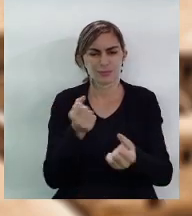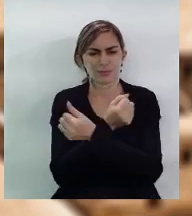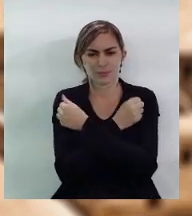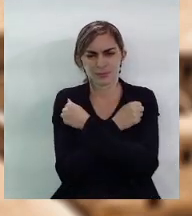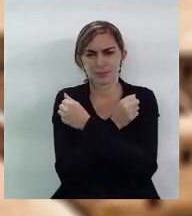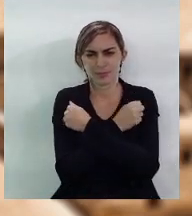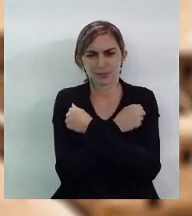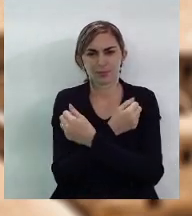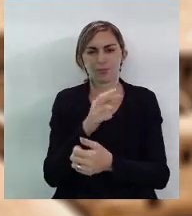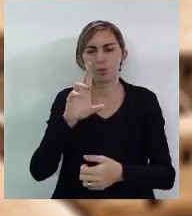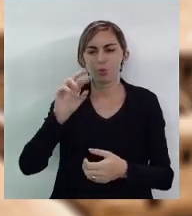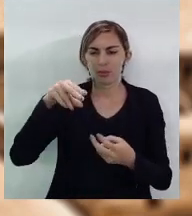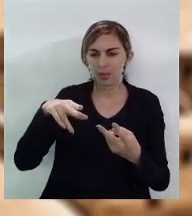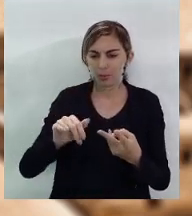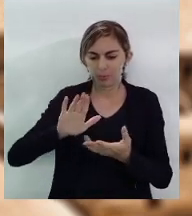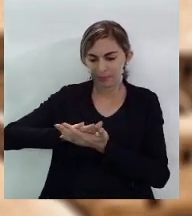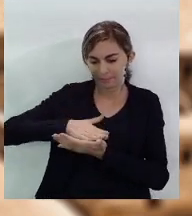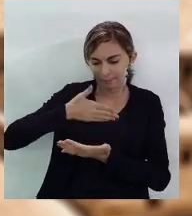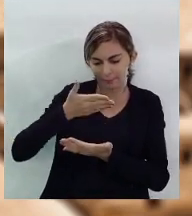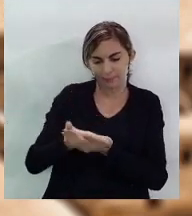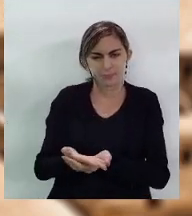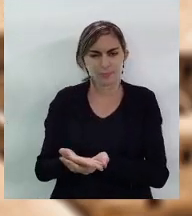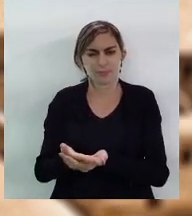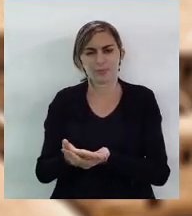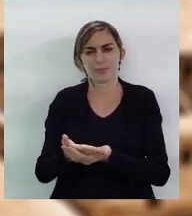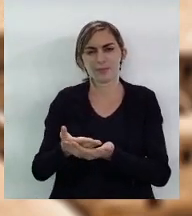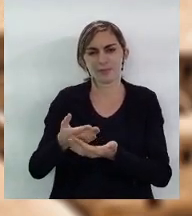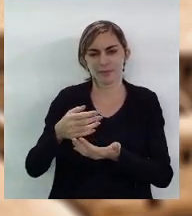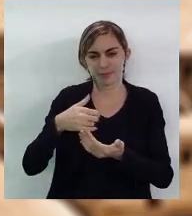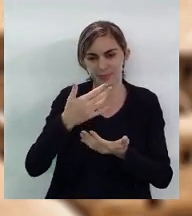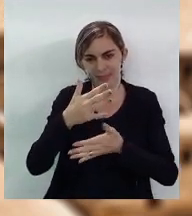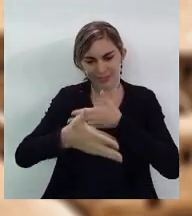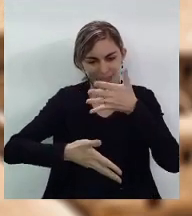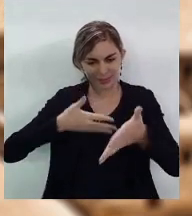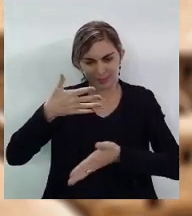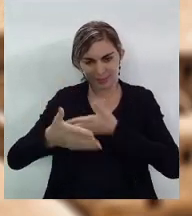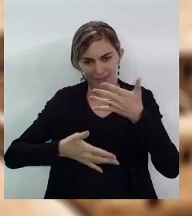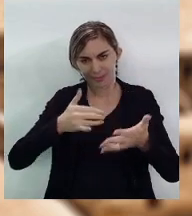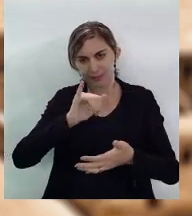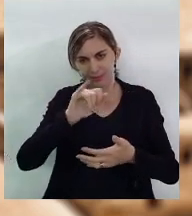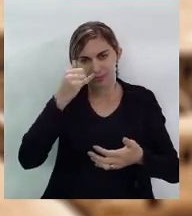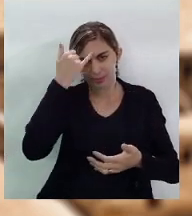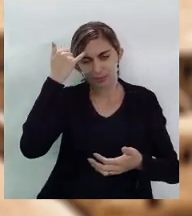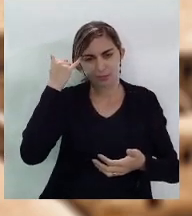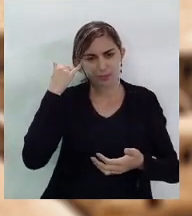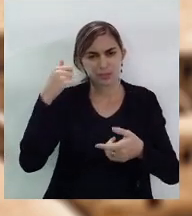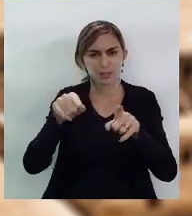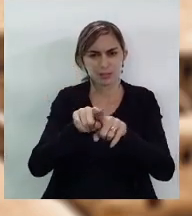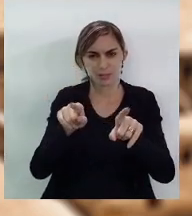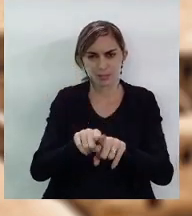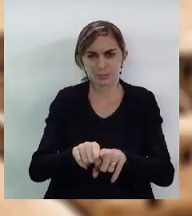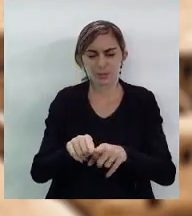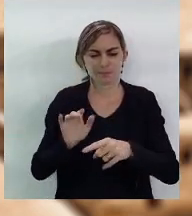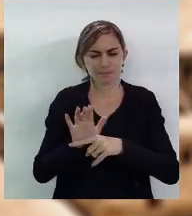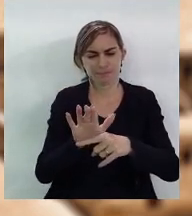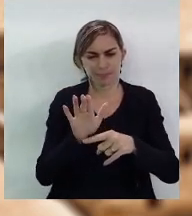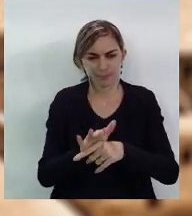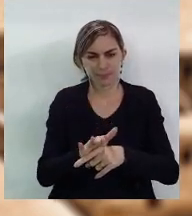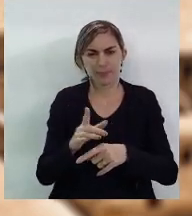a Ronaldo do som e a nossa professora aqui de livro, a professora Isabela, que tanto